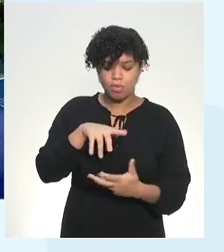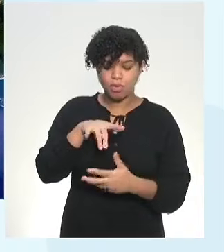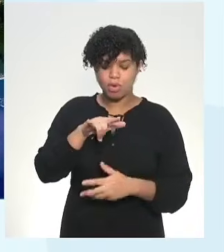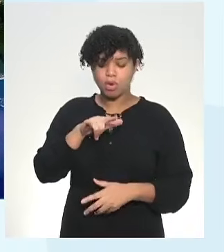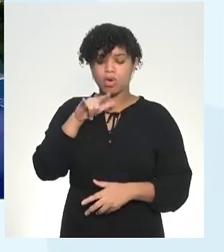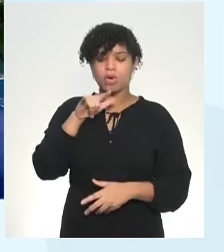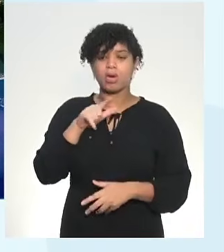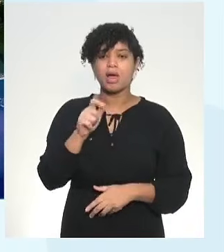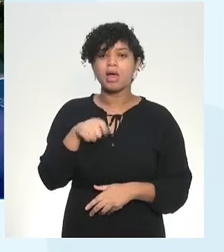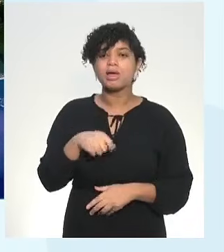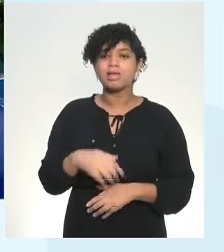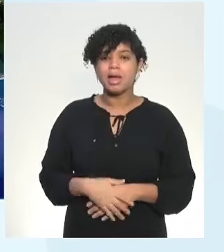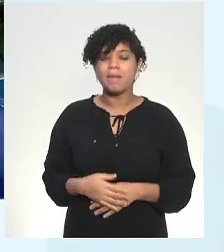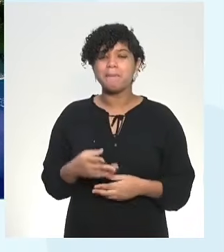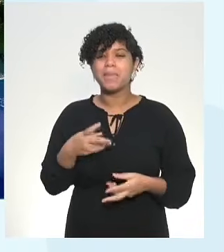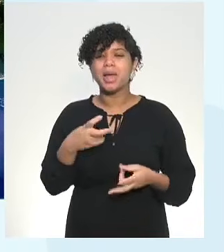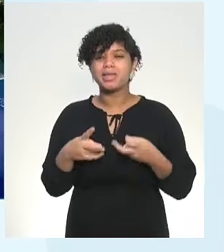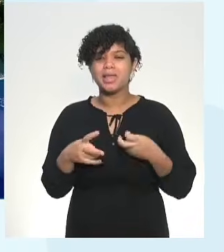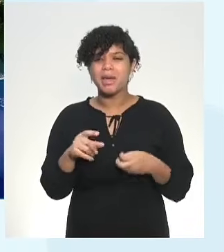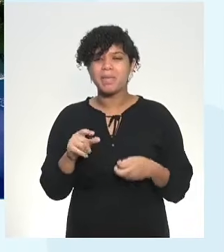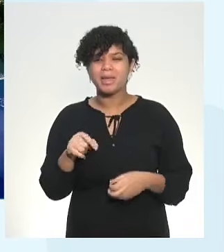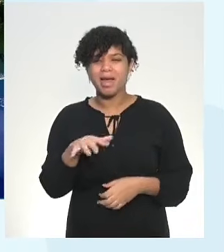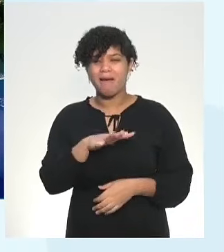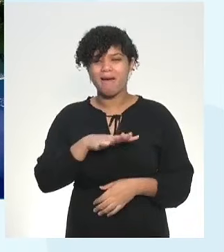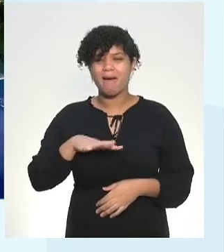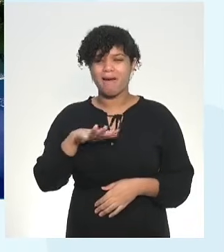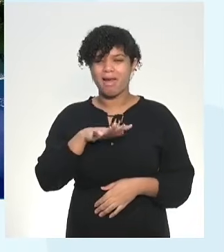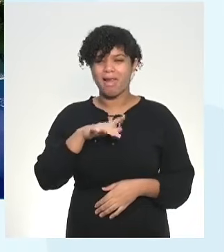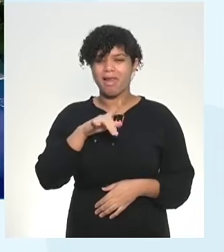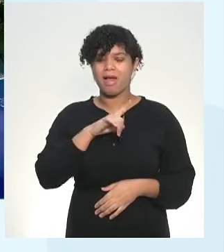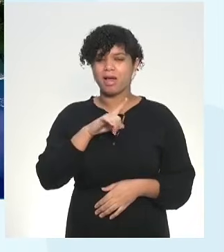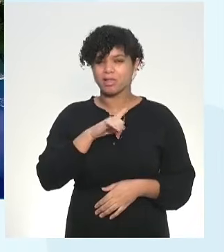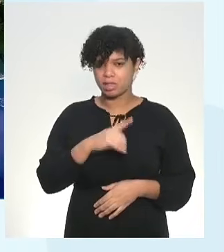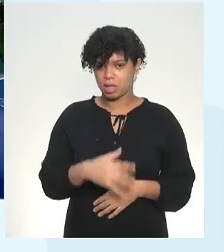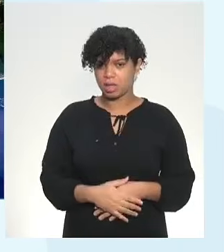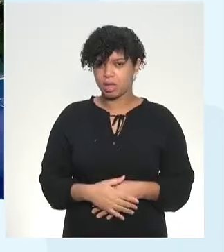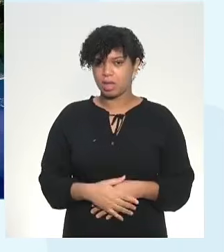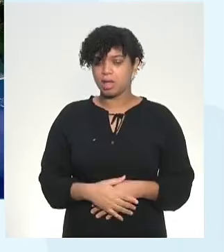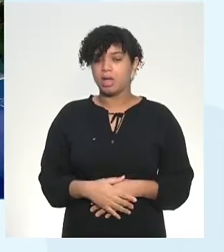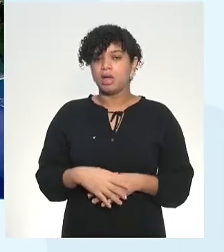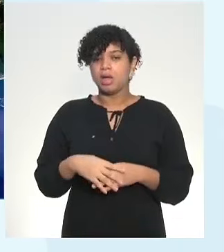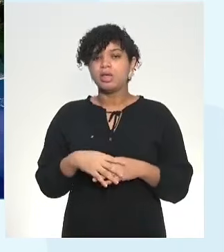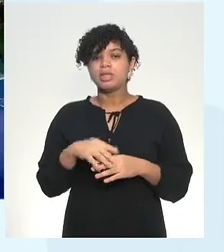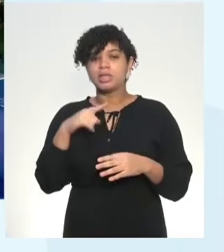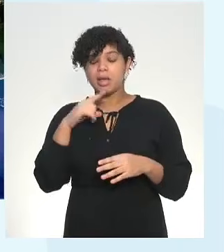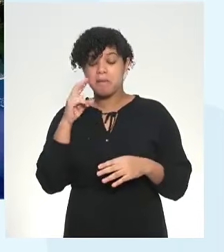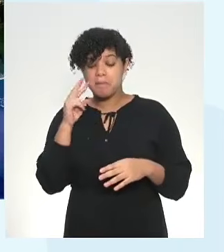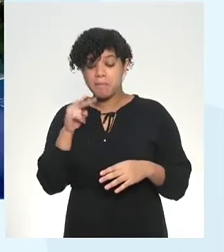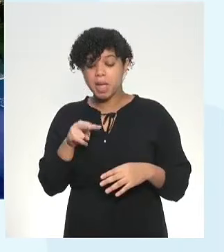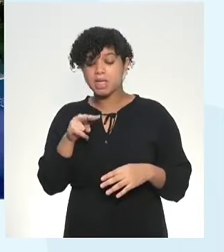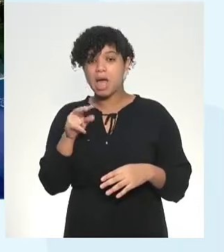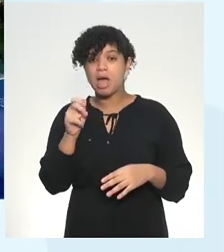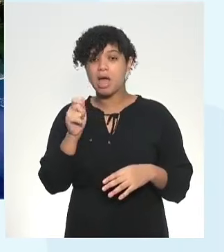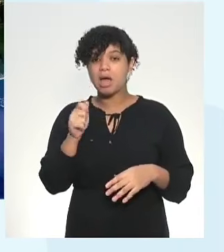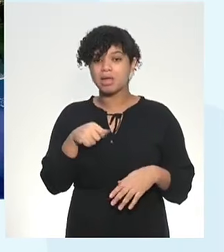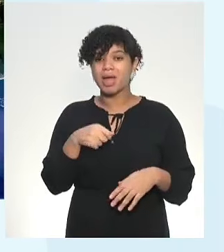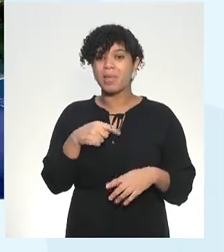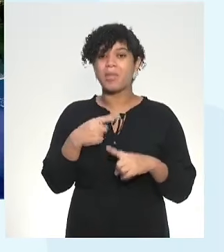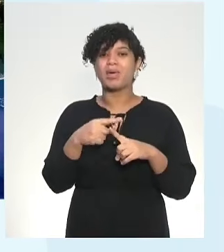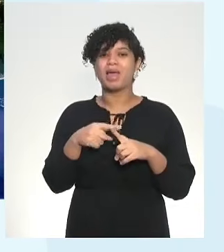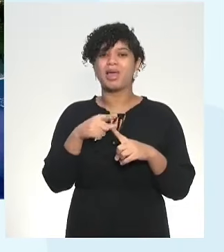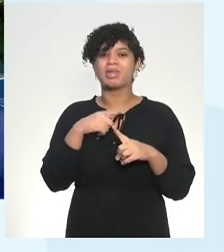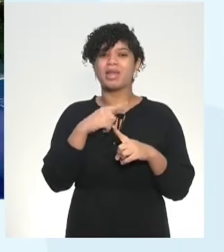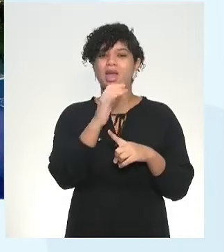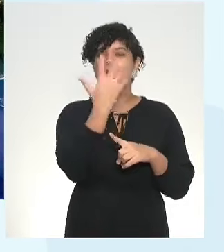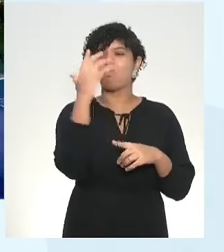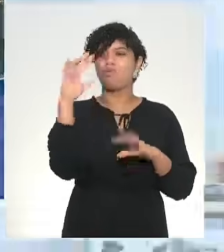aí, como afeta, né, a questão da região, né? Então nós temos uma grande mancha aí, bem destacada aí, né, de desmatamento por causa